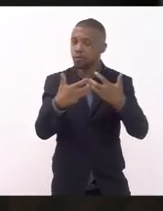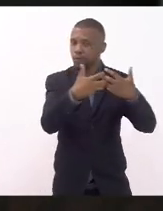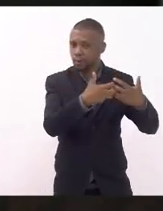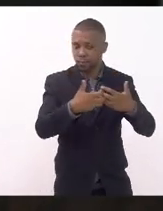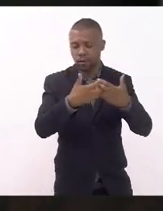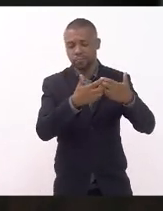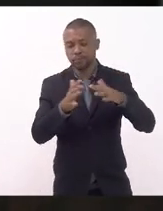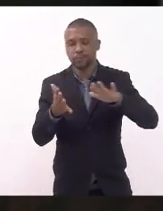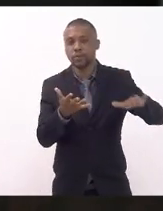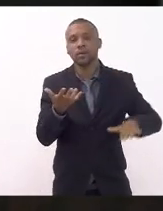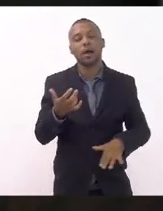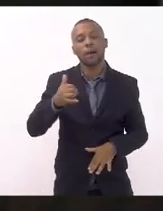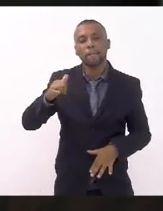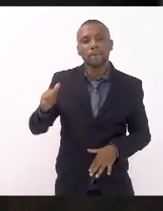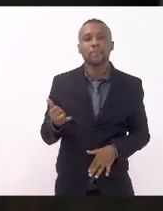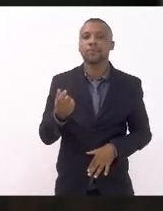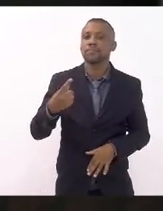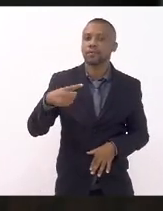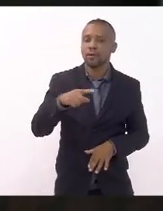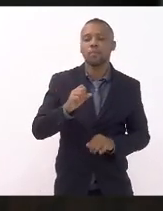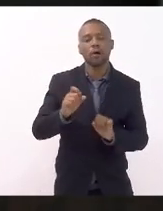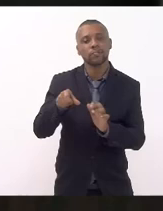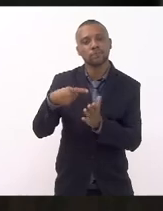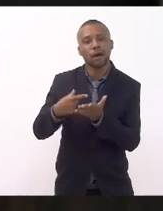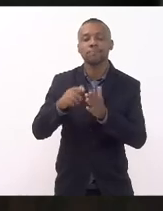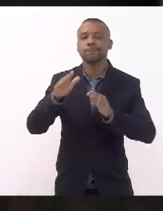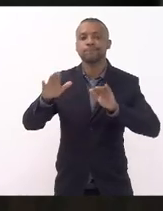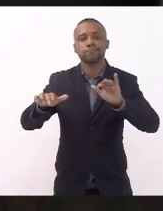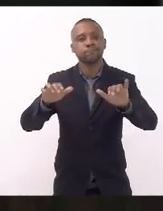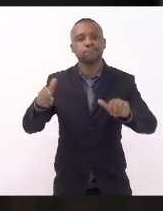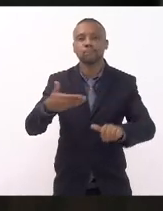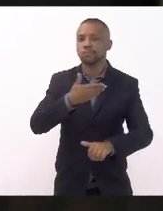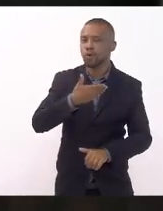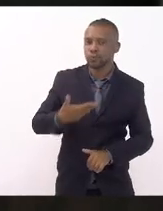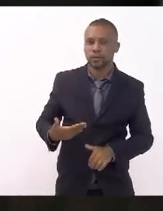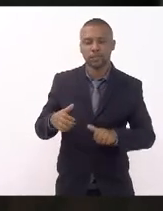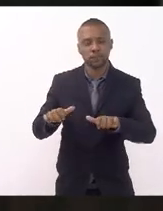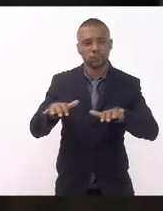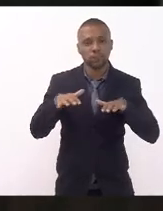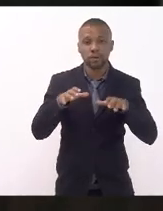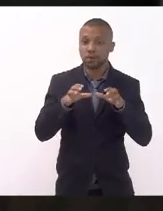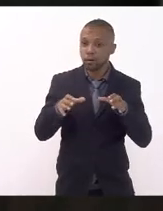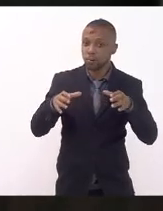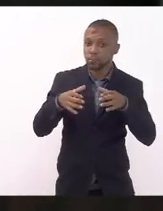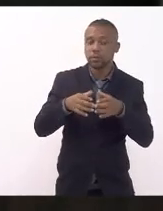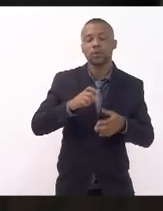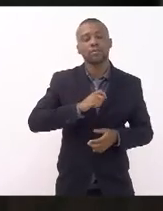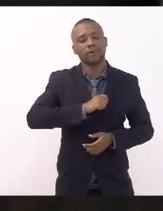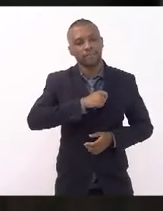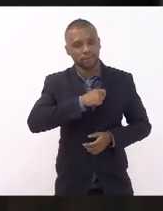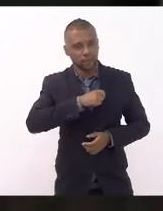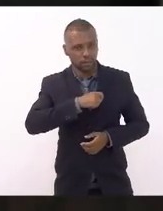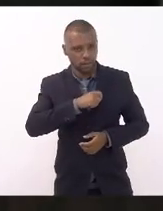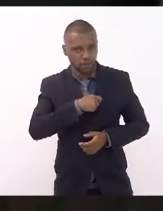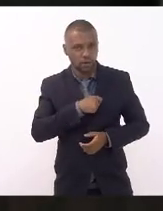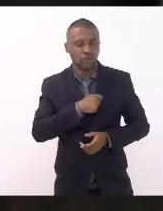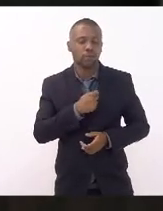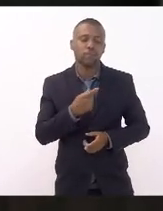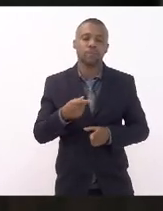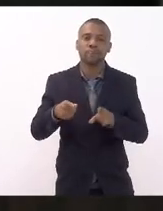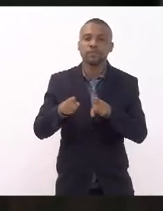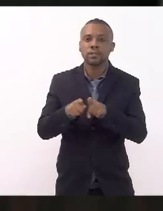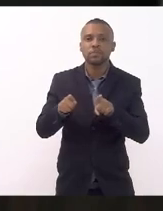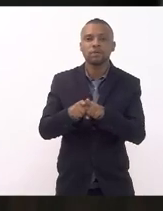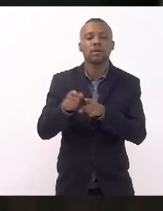para que Vossa Excelência possa convocar uma audiência pública pela Comissão de Fiscalização e